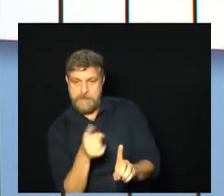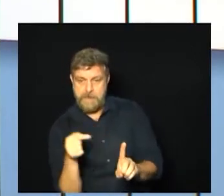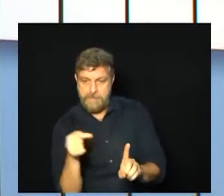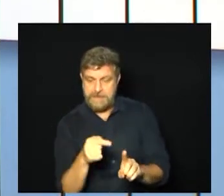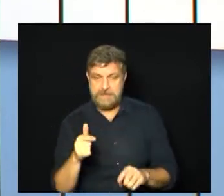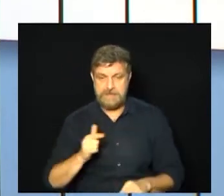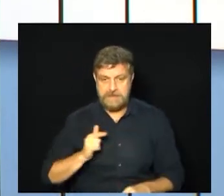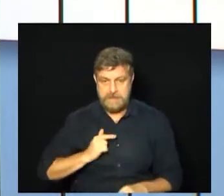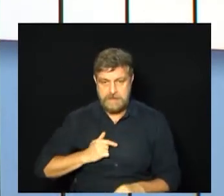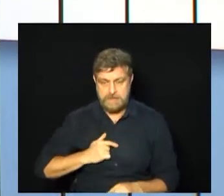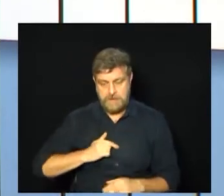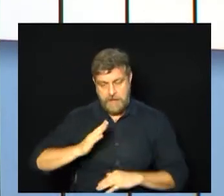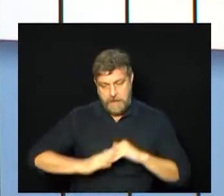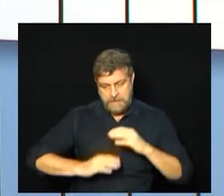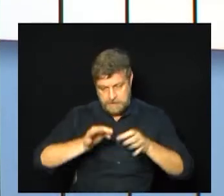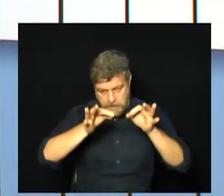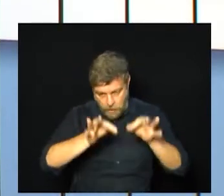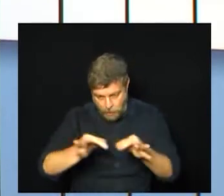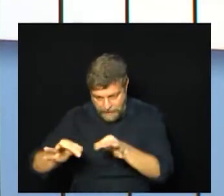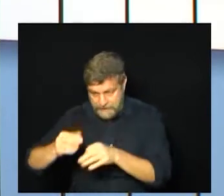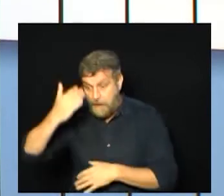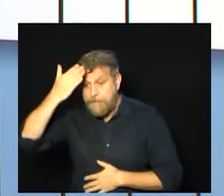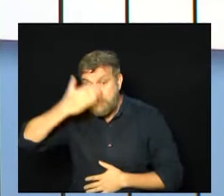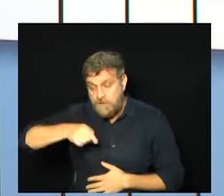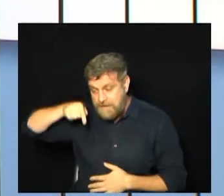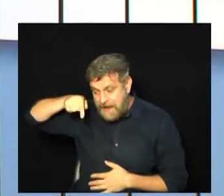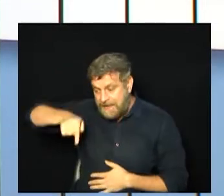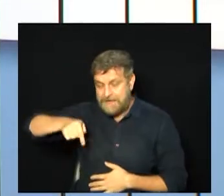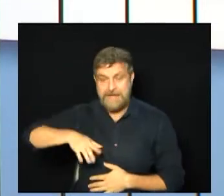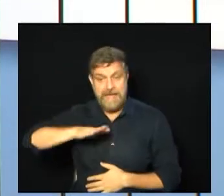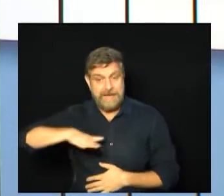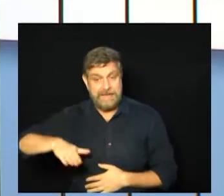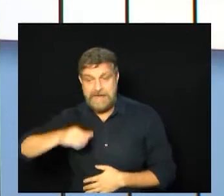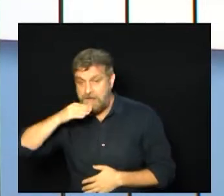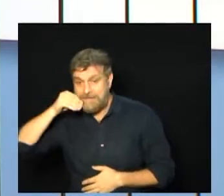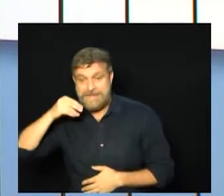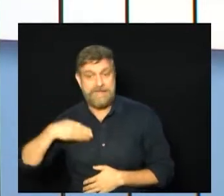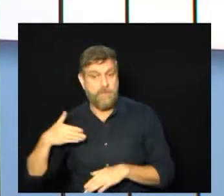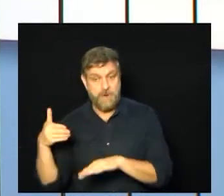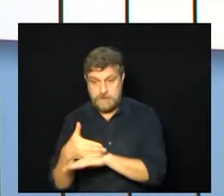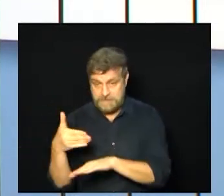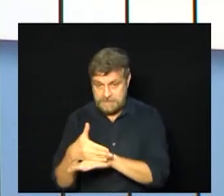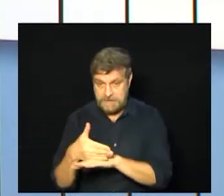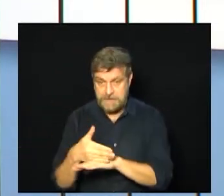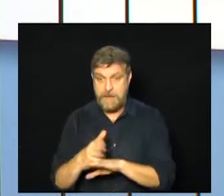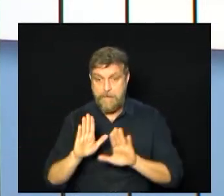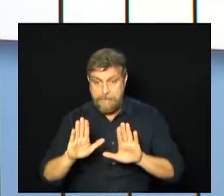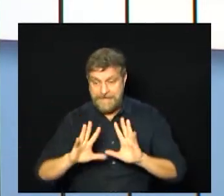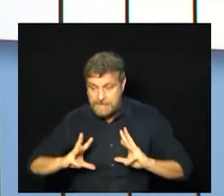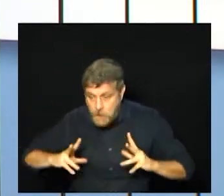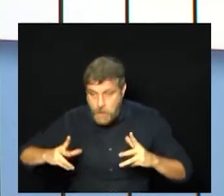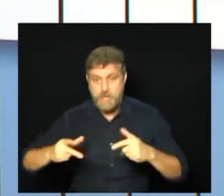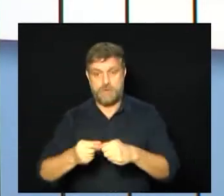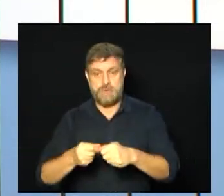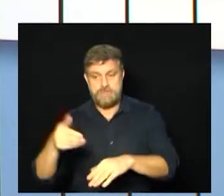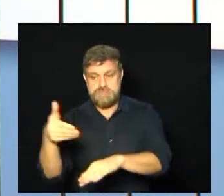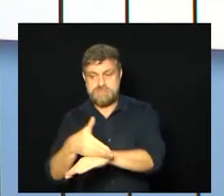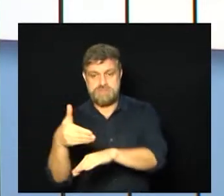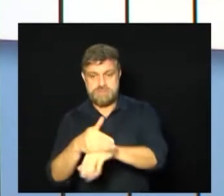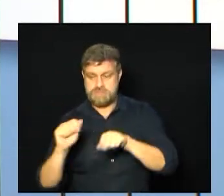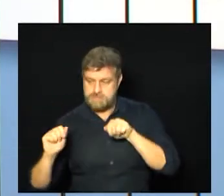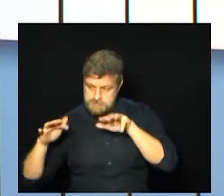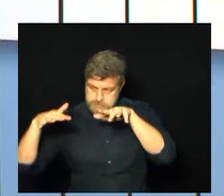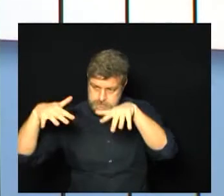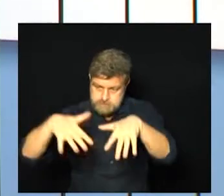devido procedimento, comprovação de que essa criança ou adolescente não possa participar. De resto, todo mundo, então, agora tem